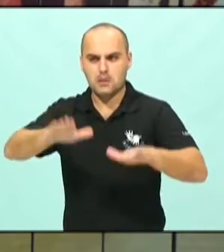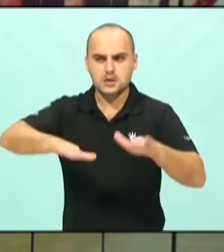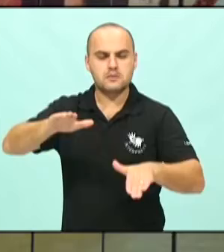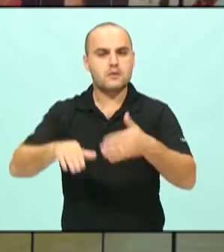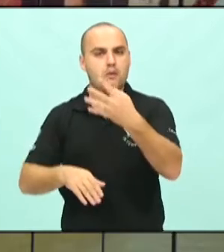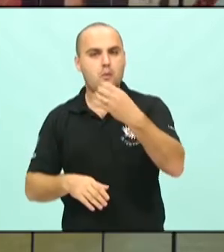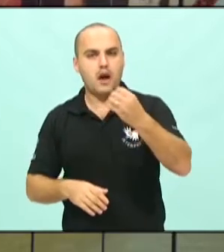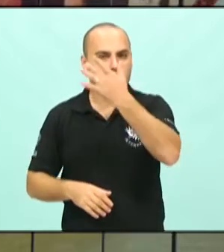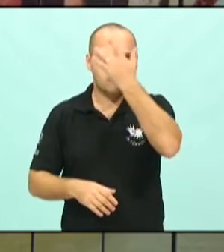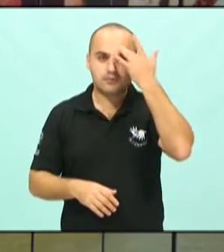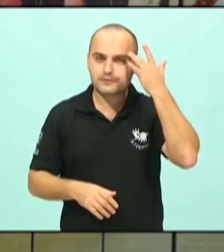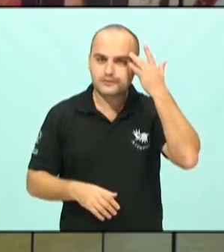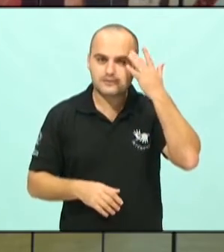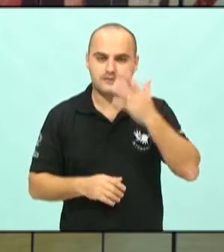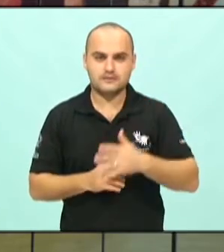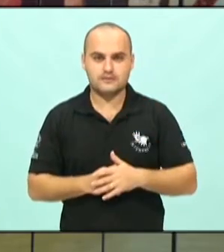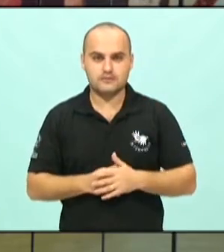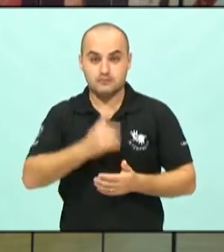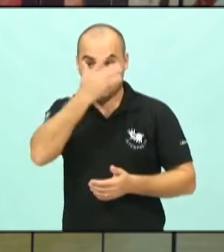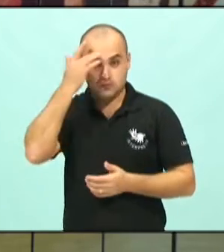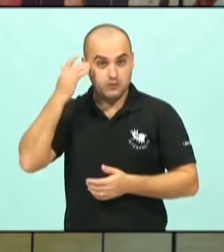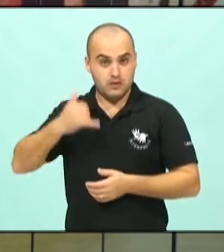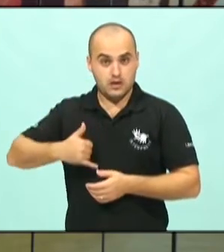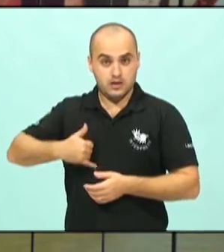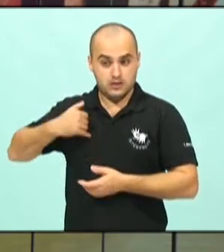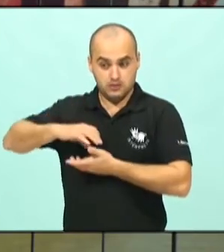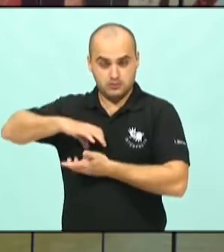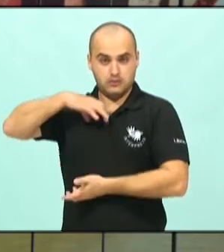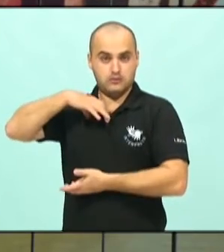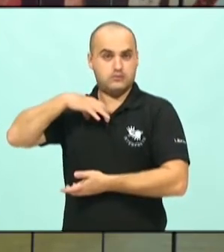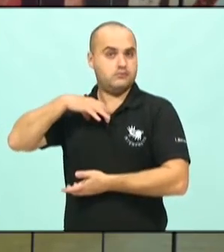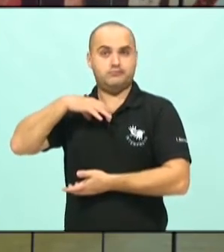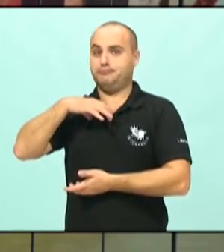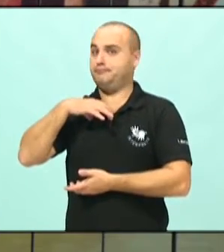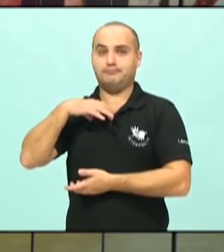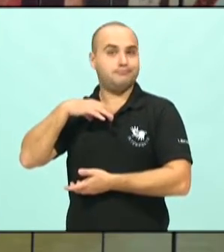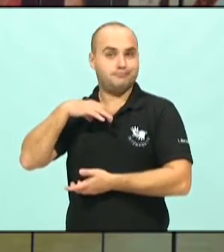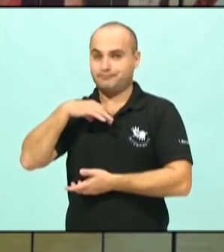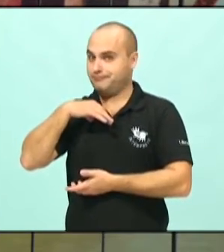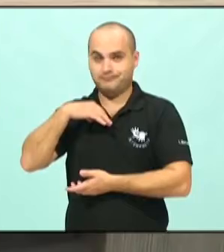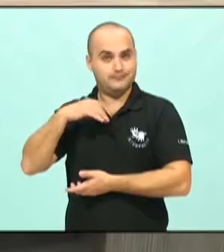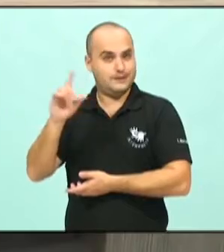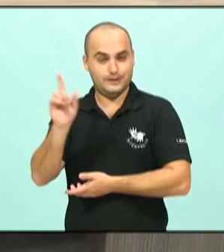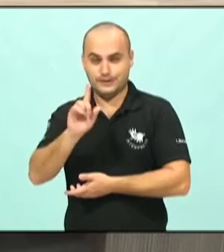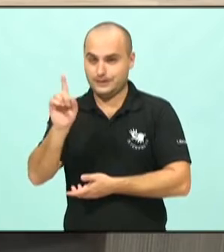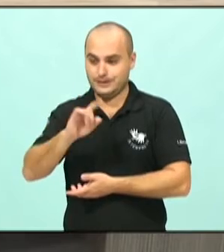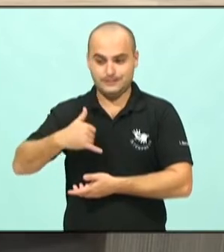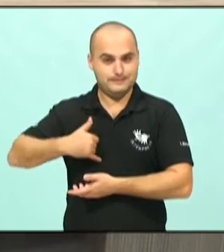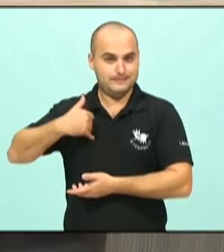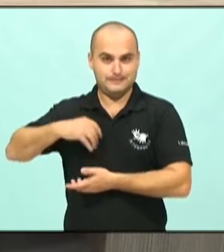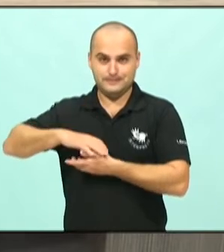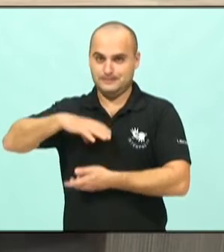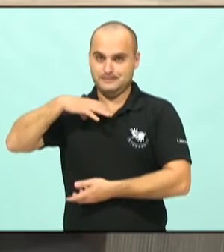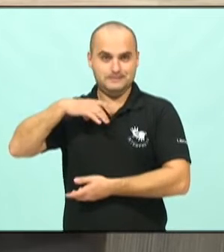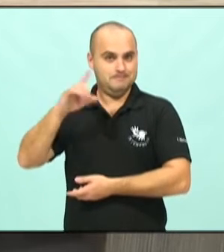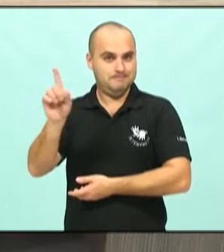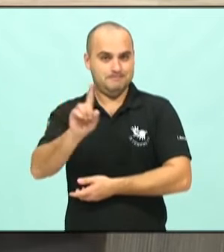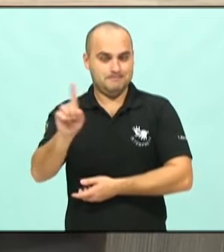pessoas. Falar que são idosos, eu estaria dizendo para ti que não são idosos.